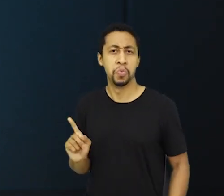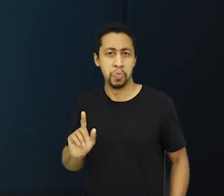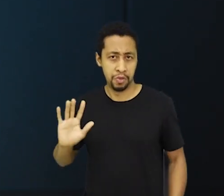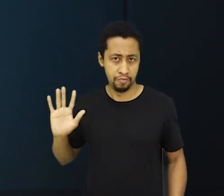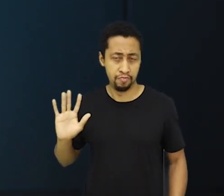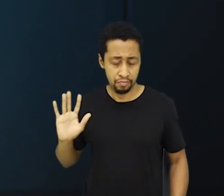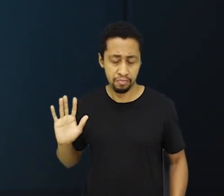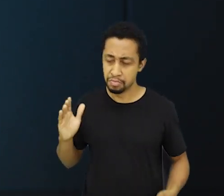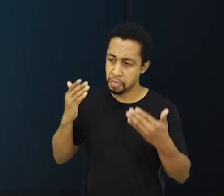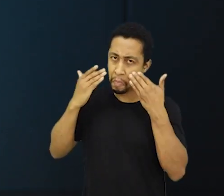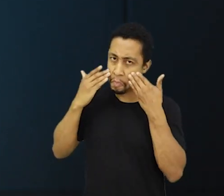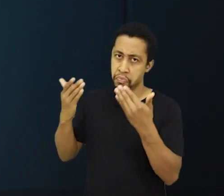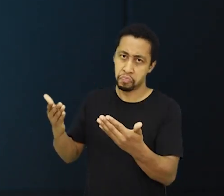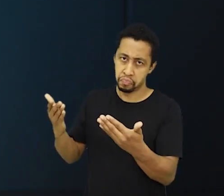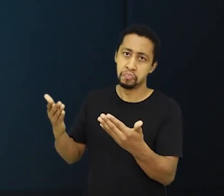publicamente,